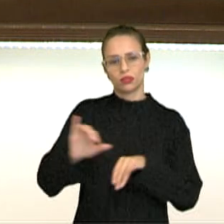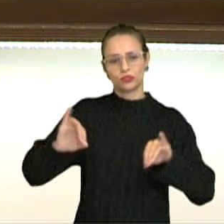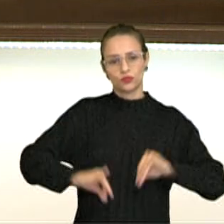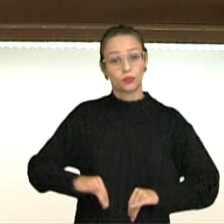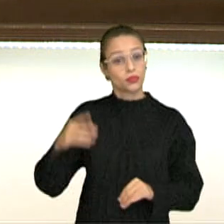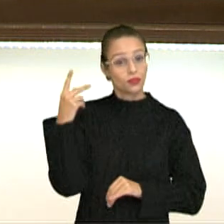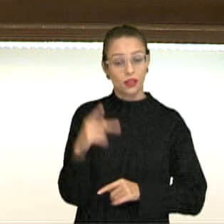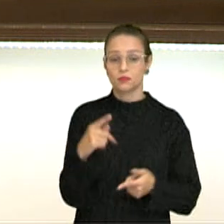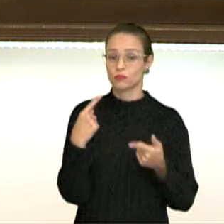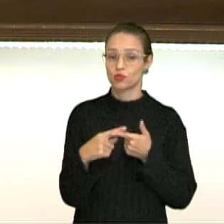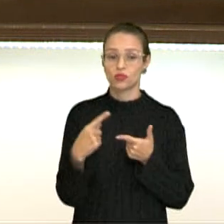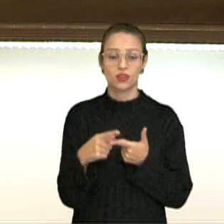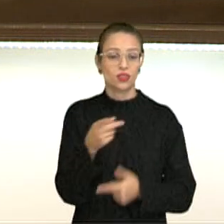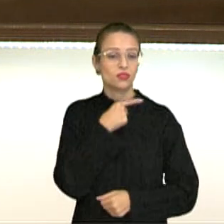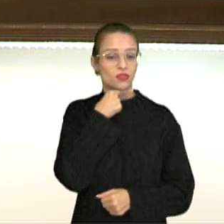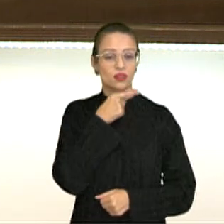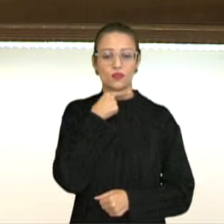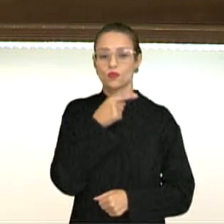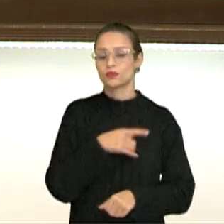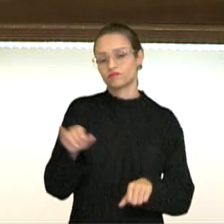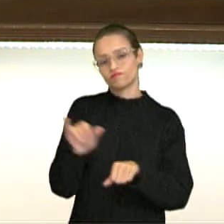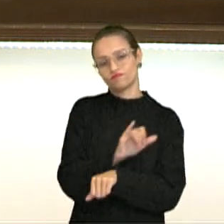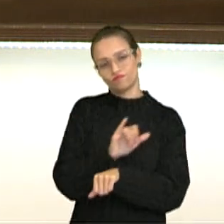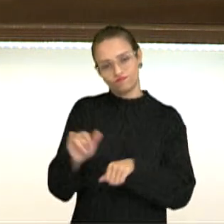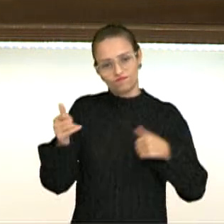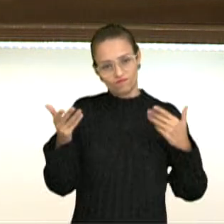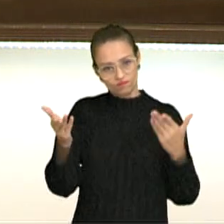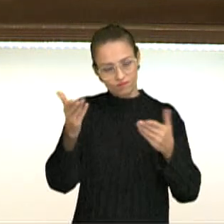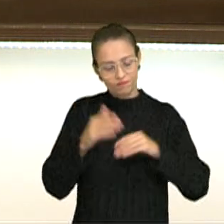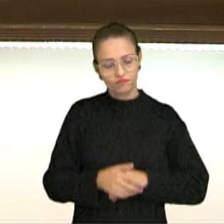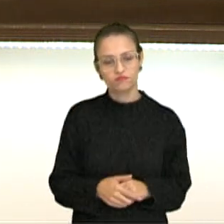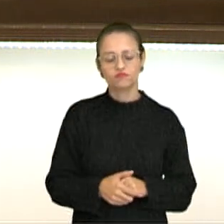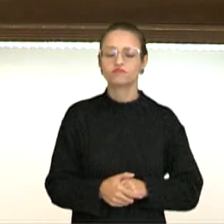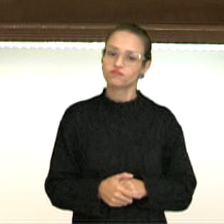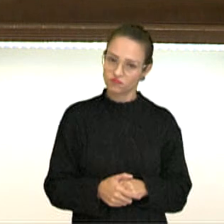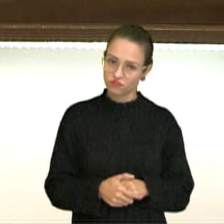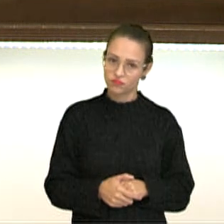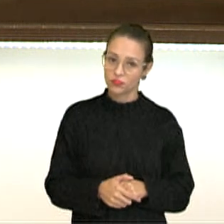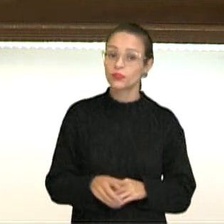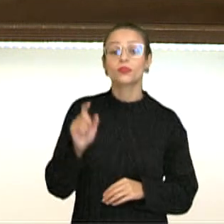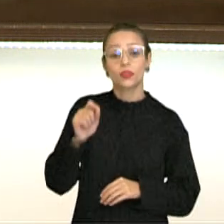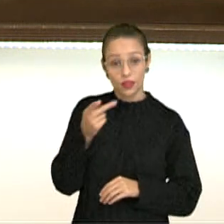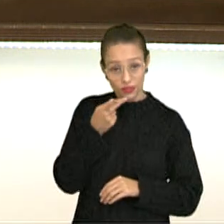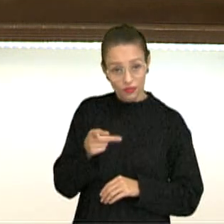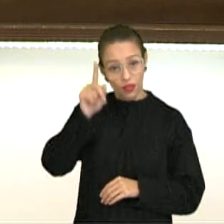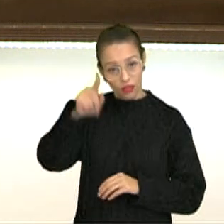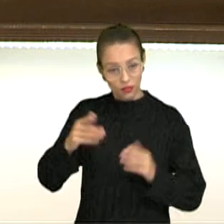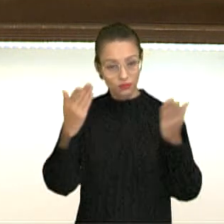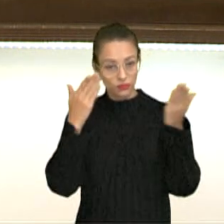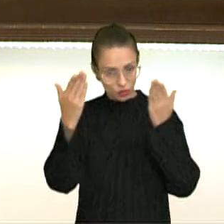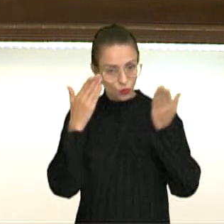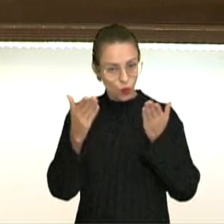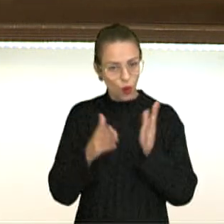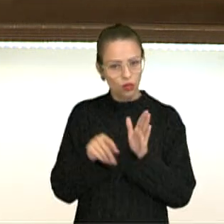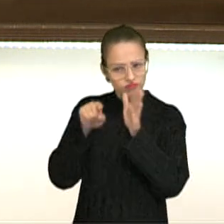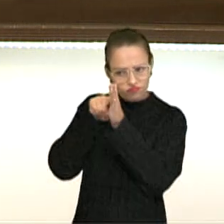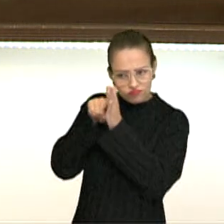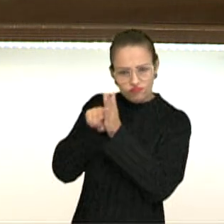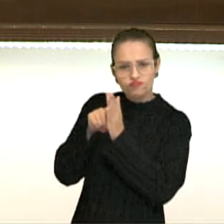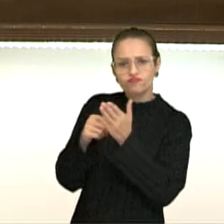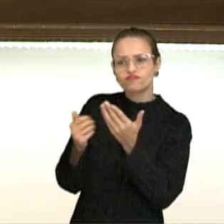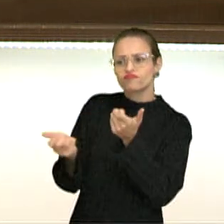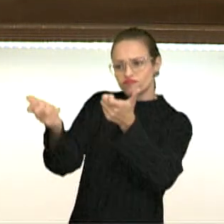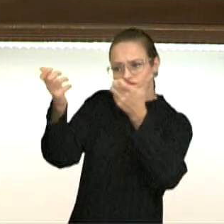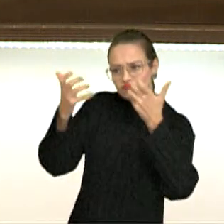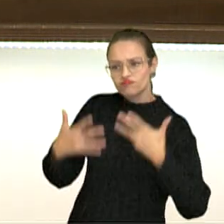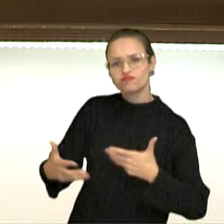momento, porque não consegue lidar com isso. Isso quem está dizendo são as psicólogas que foram consultadas